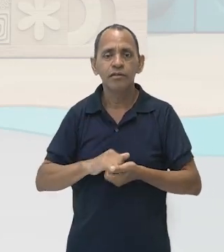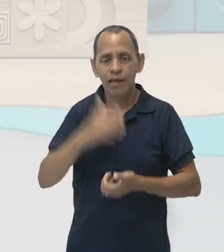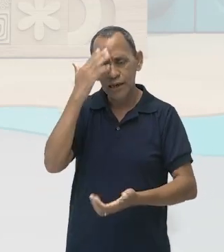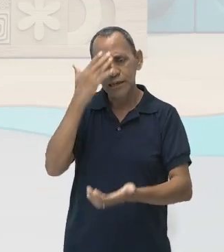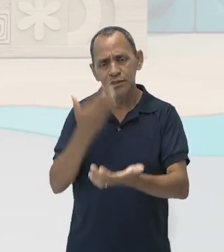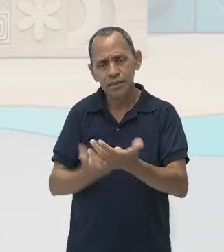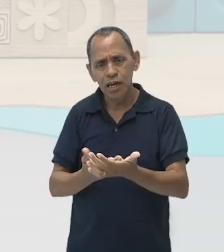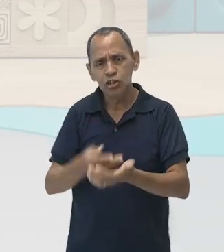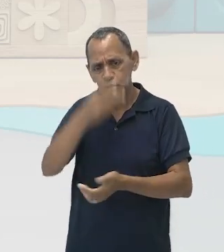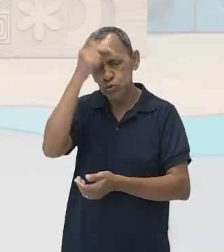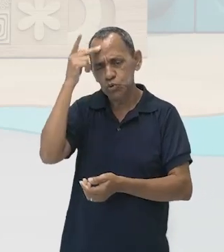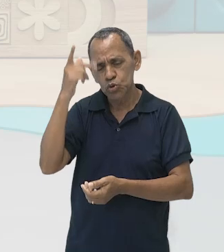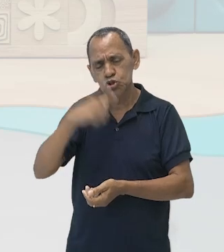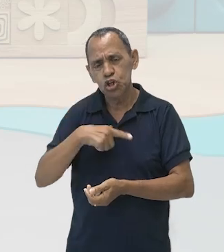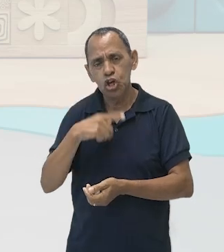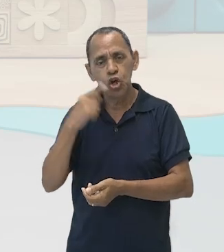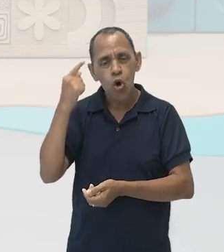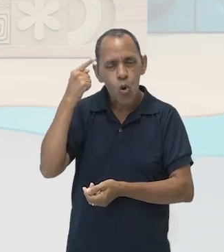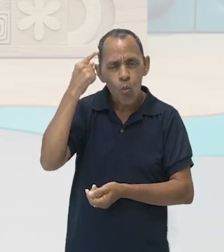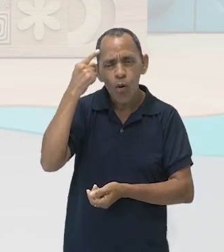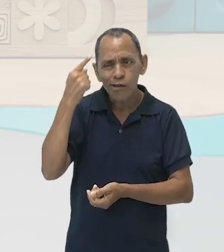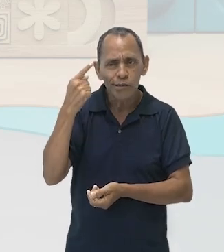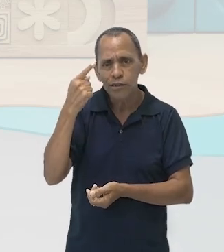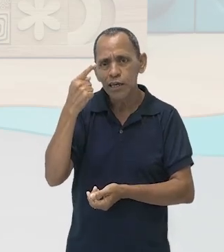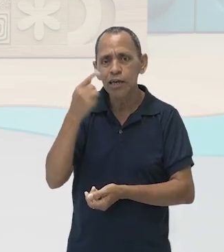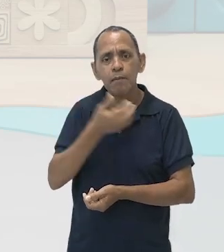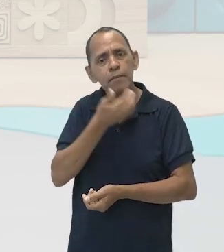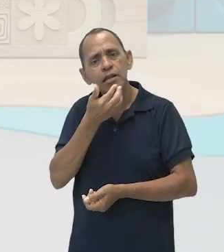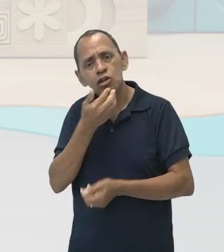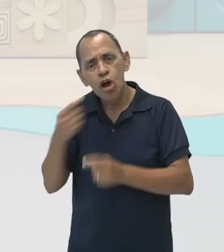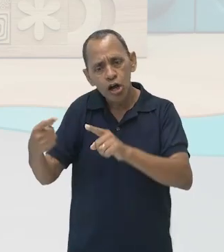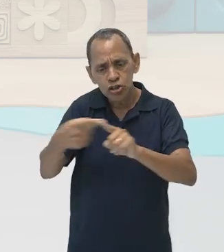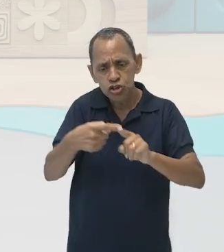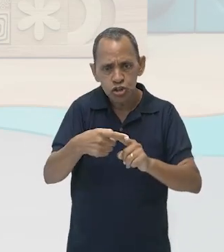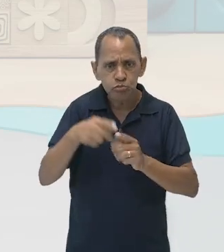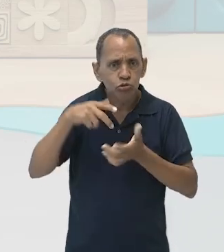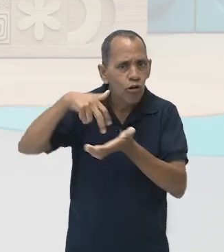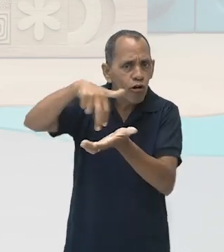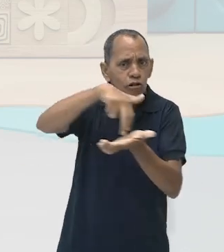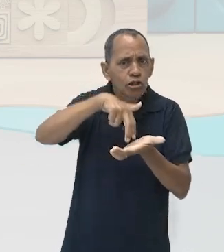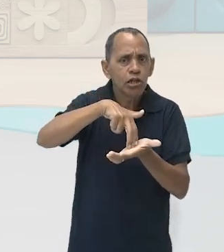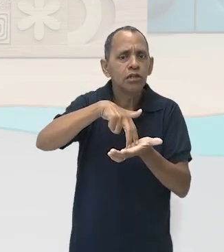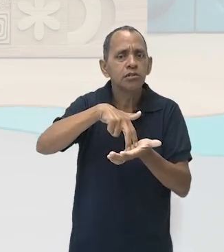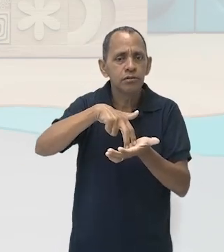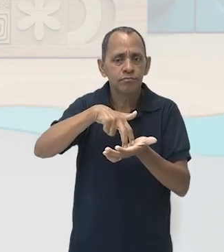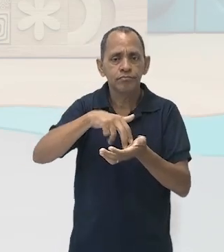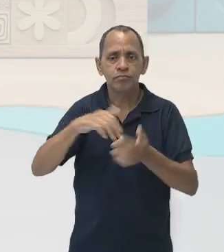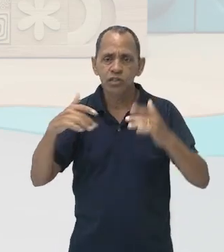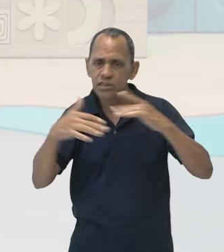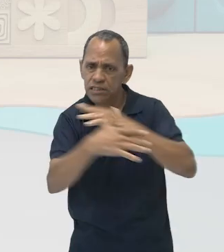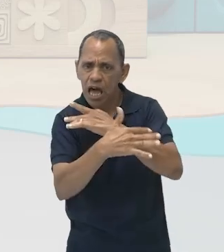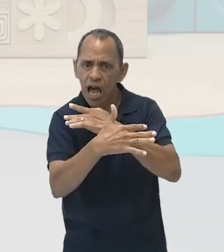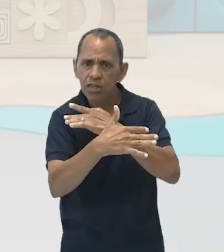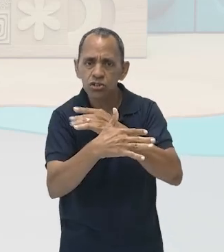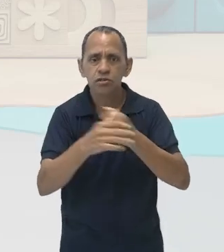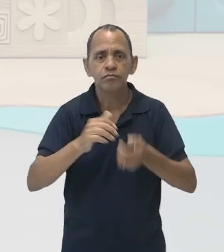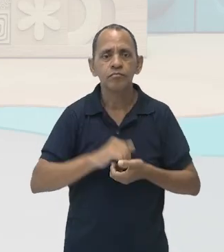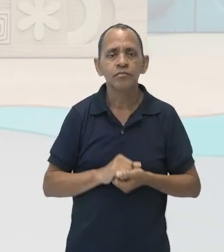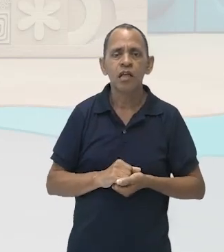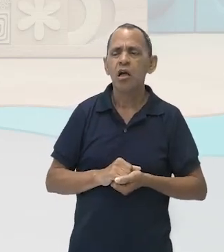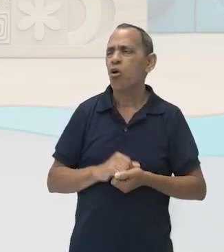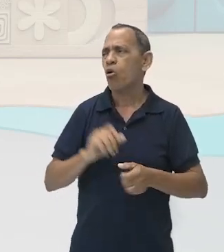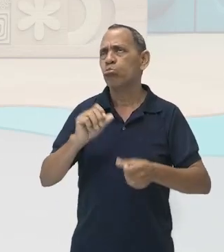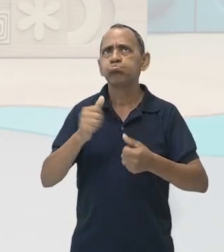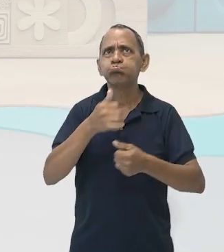teriam uma ideia melhor sobre esse tipo de dança, porque dança de rua deixava muito marginalizada, é como se fosse uma dança qualquer